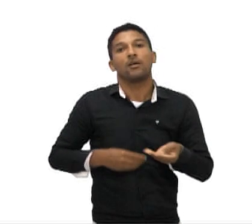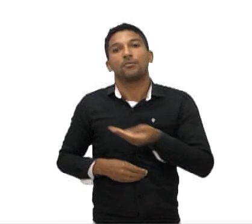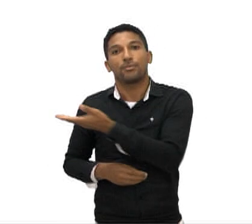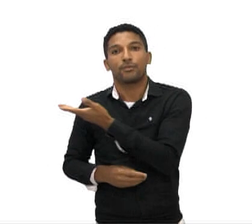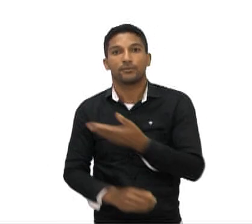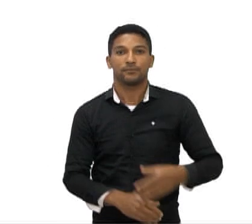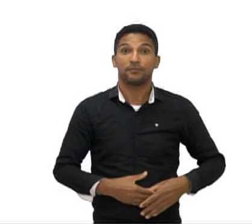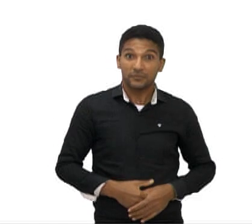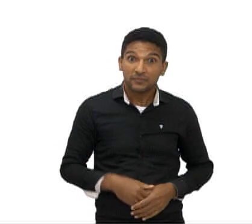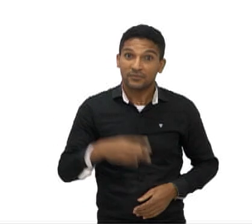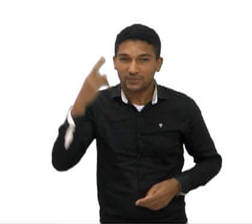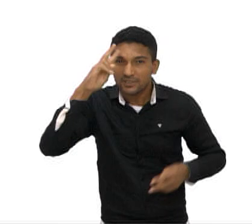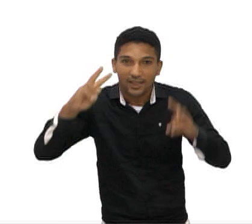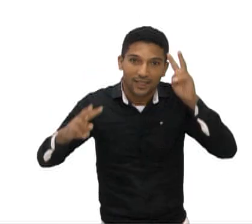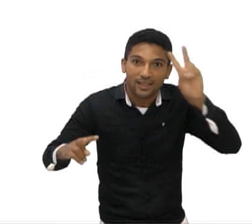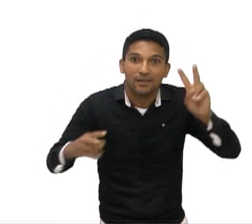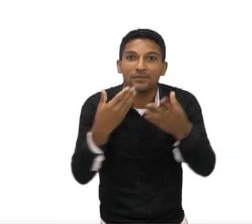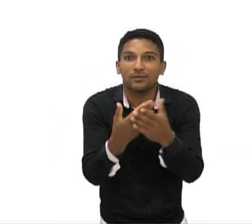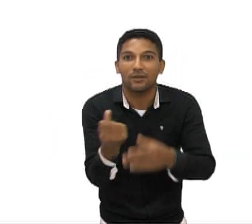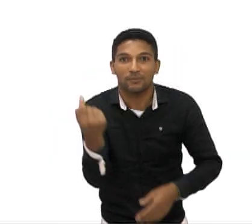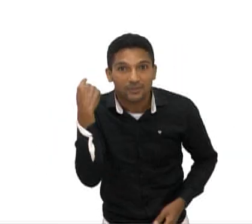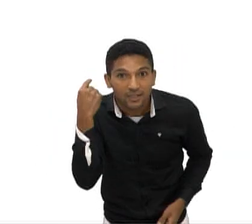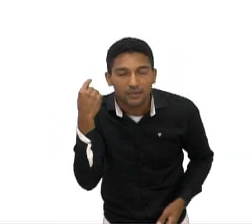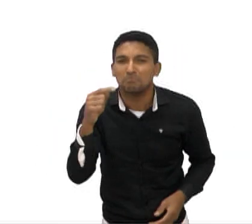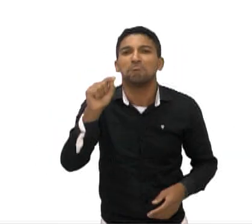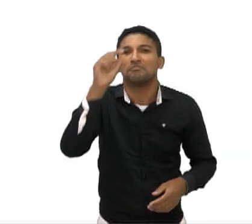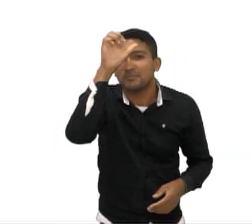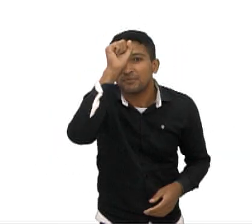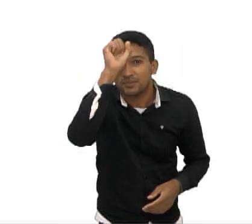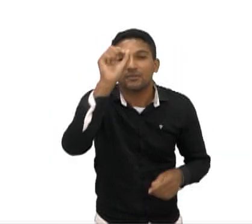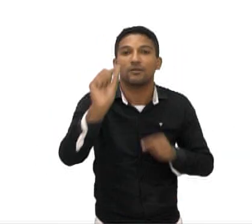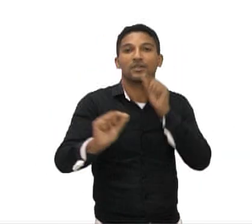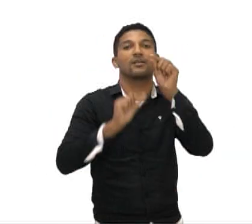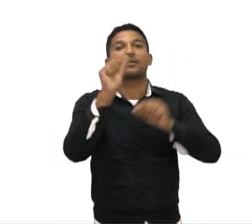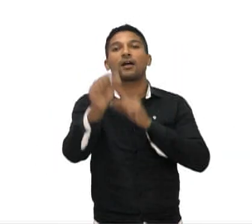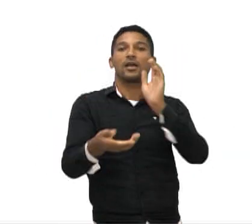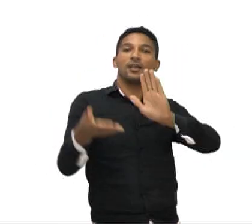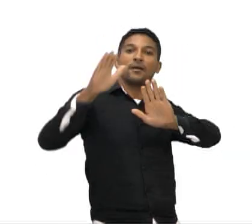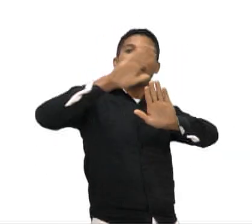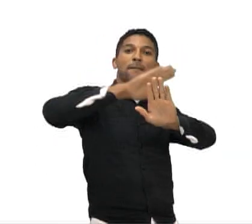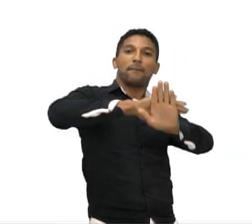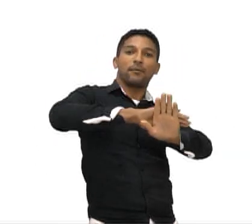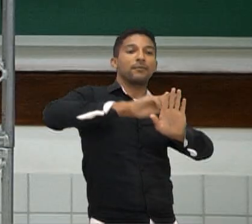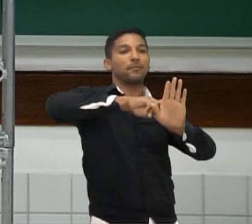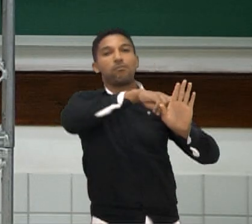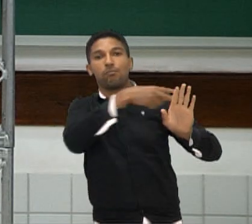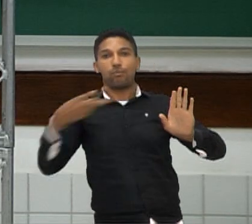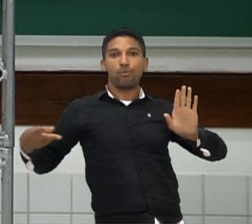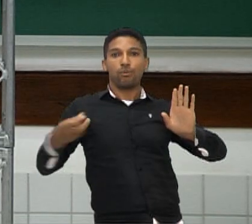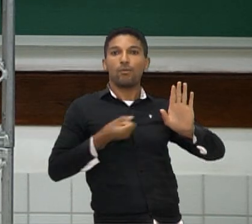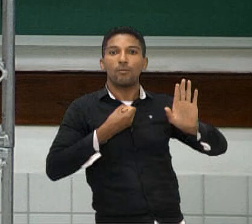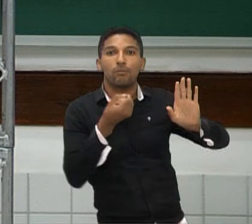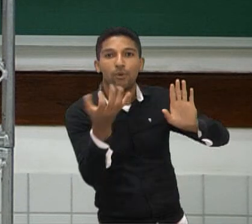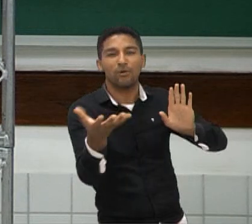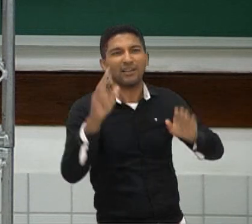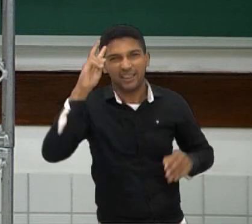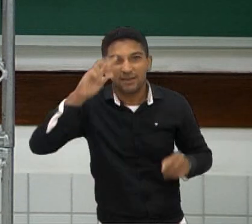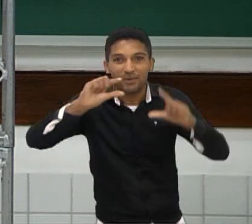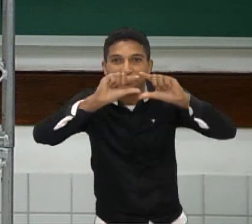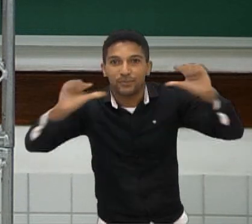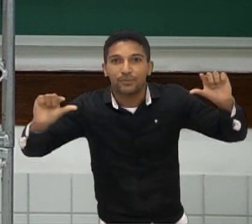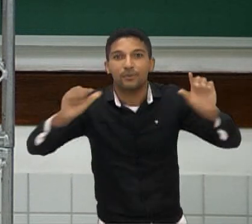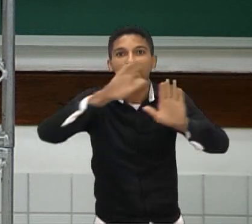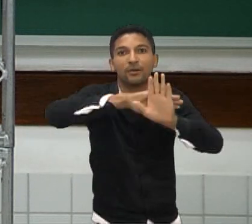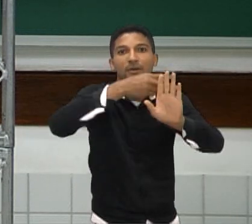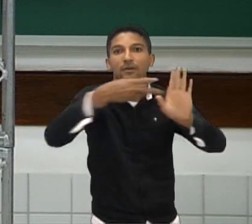clase passada? Bom, o que vocês aprenderam na classe passada? Expressões idiomáticas. Pan comido. O que